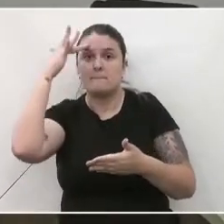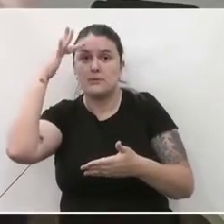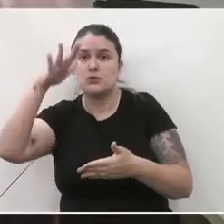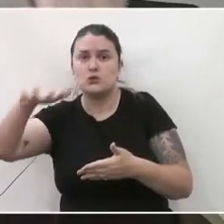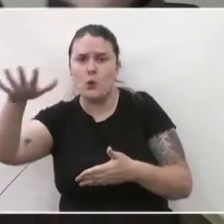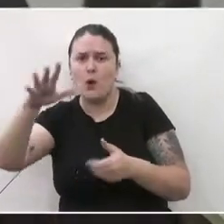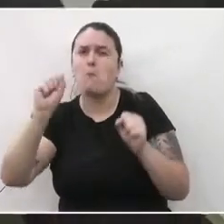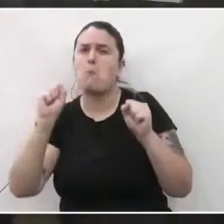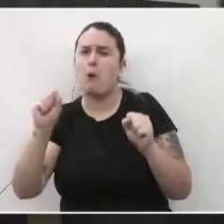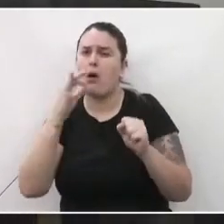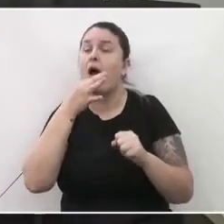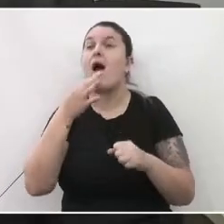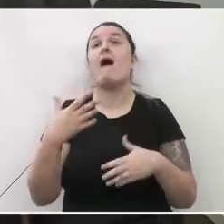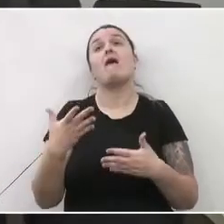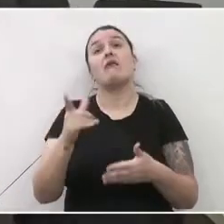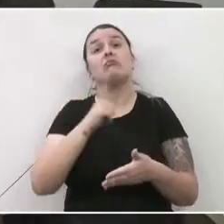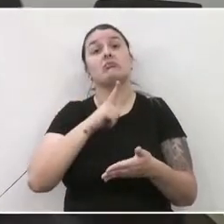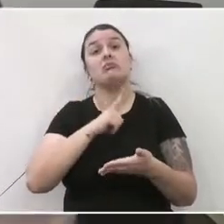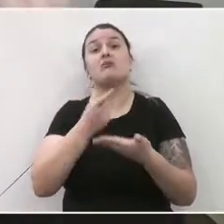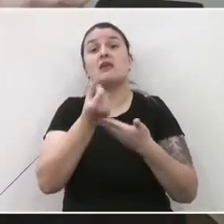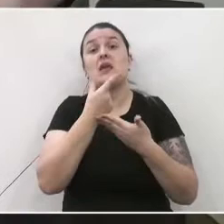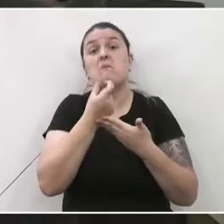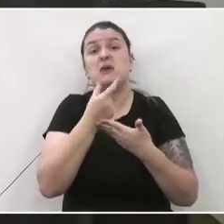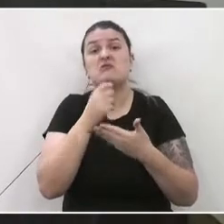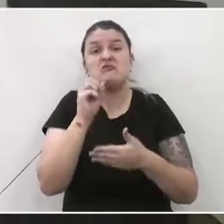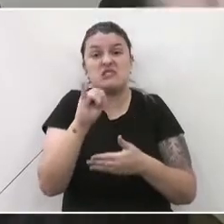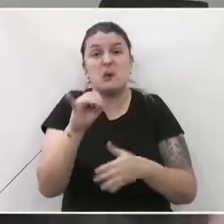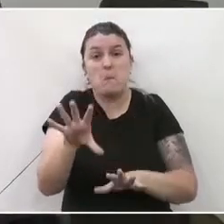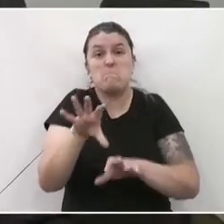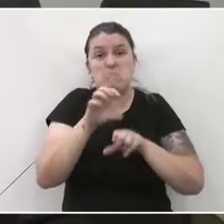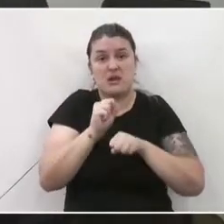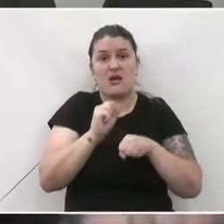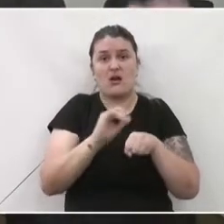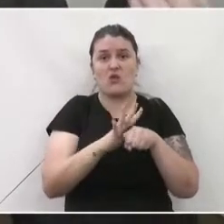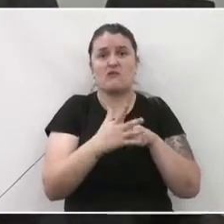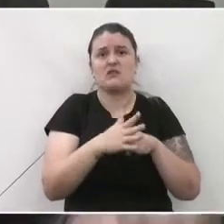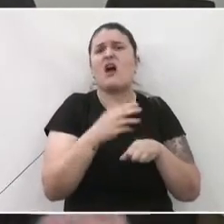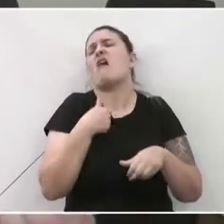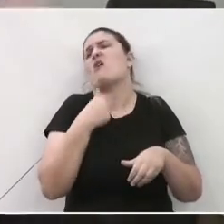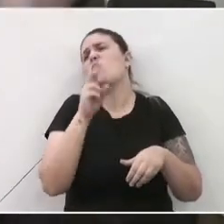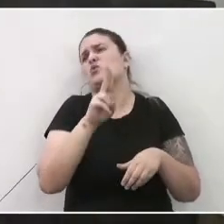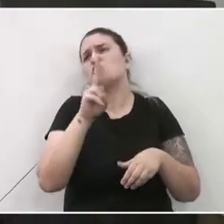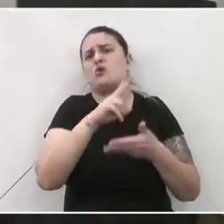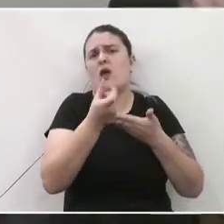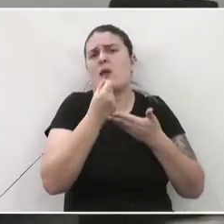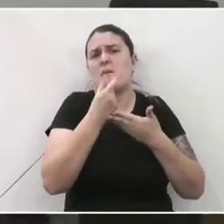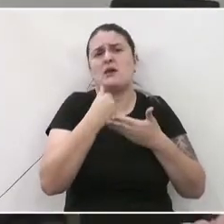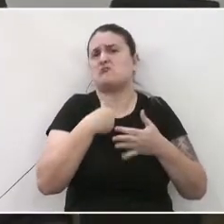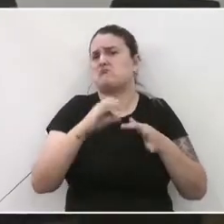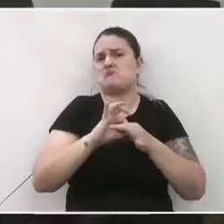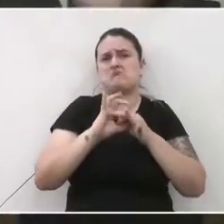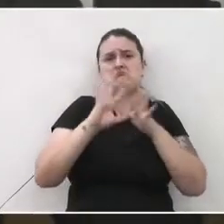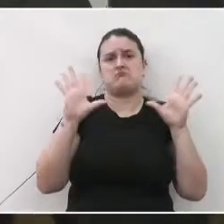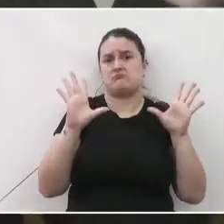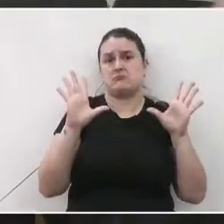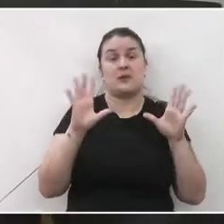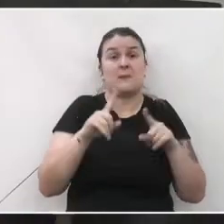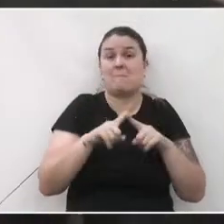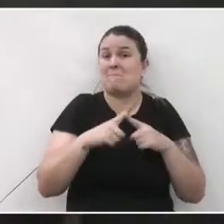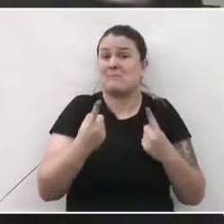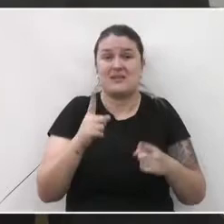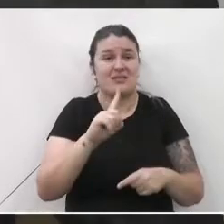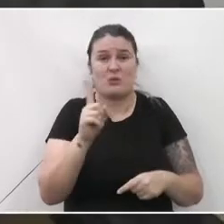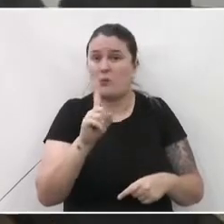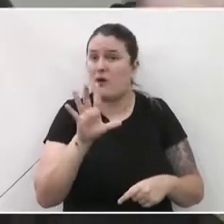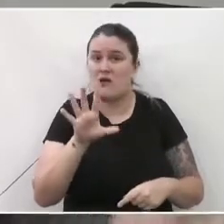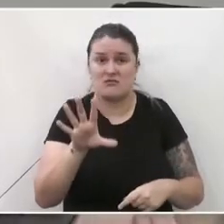podem achar que, como tem a medicação, se elas pegarem o Covid, é só tomar a medicação que estarão livres. E,